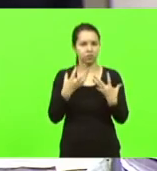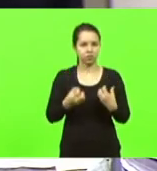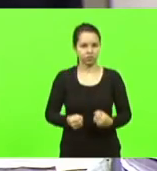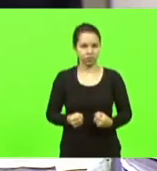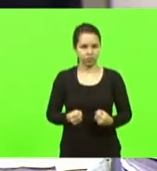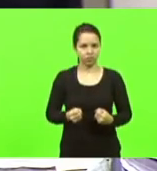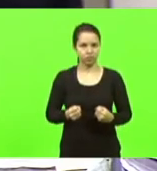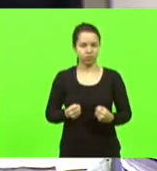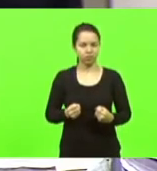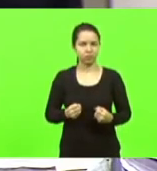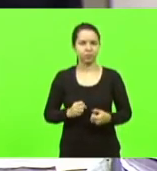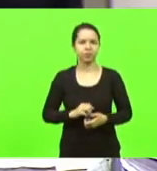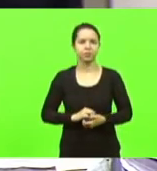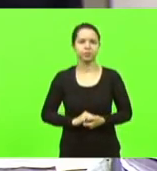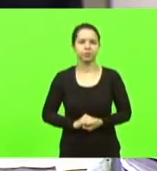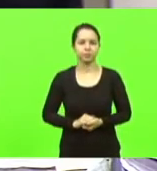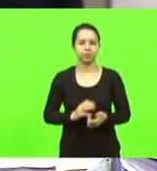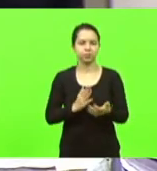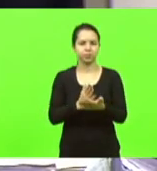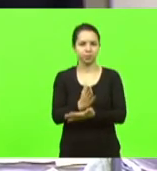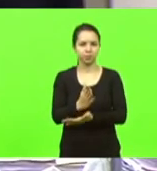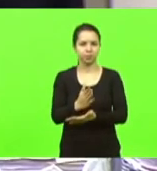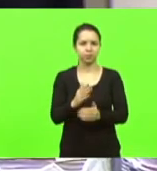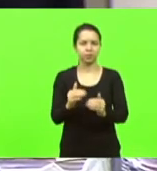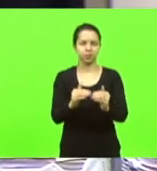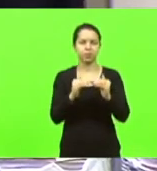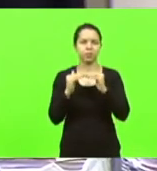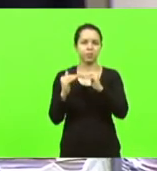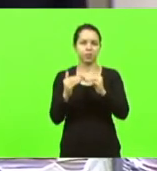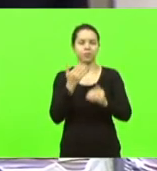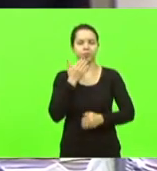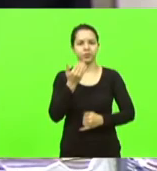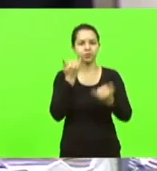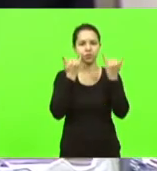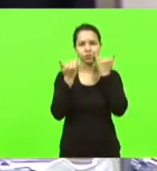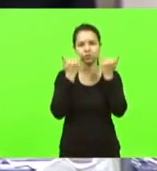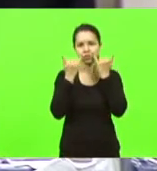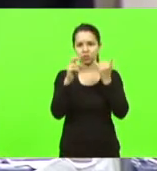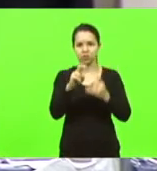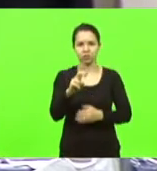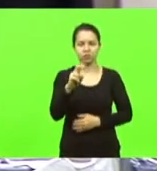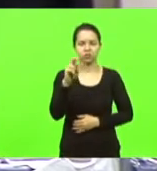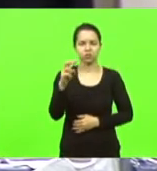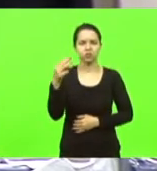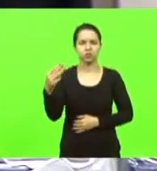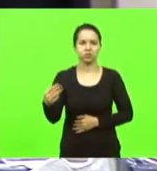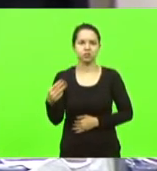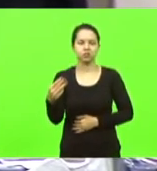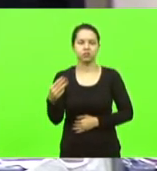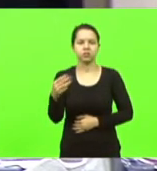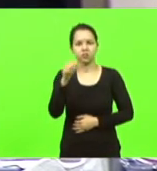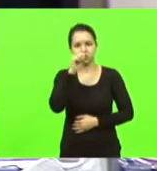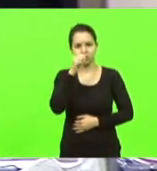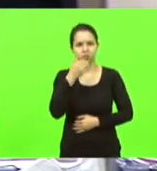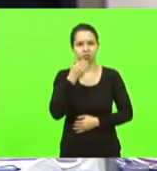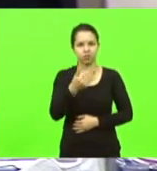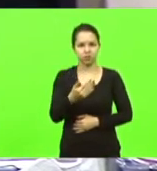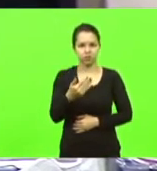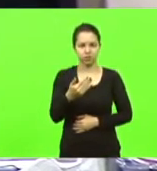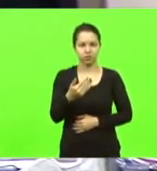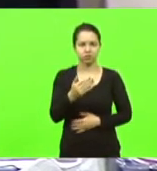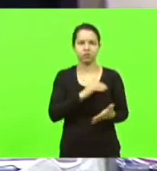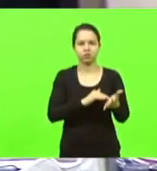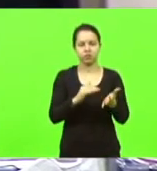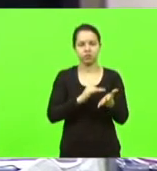permaneçam como se encontram aprovado por unanimidade pedido informação 553 autor Deputado João Amin solicitando